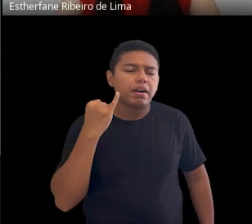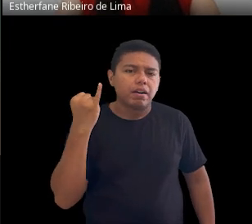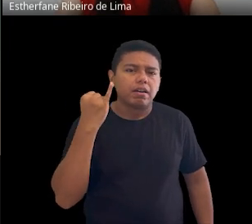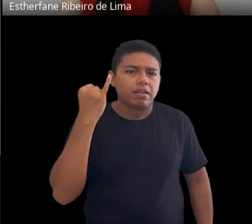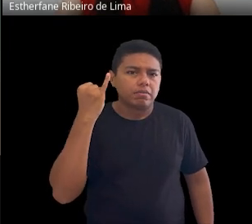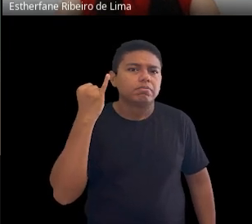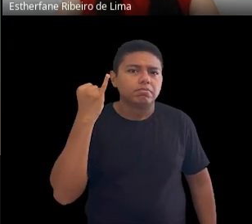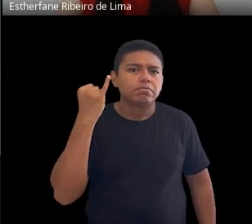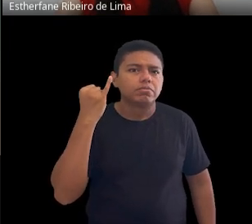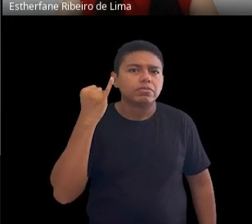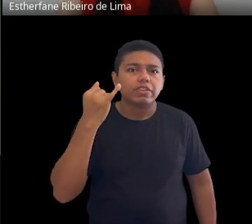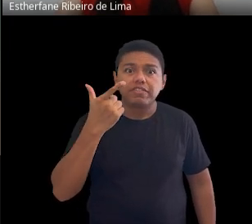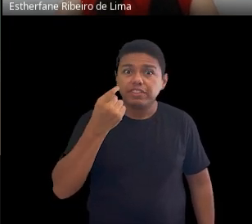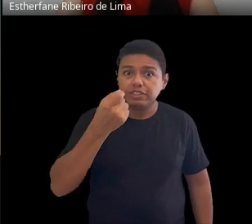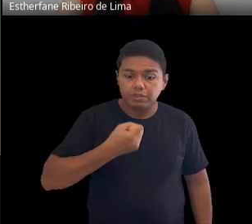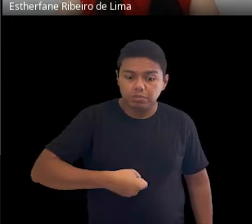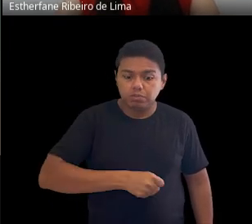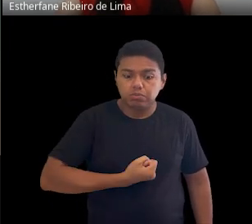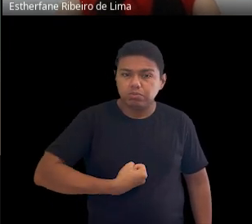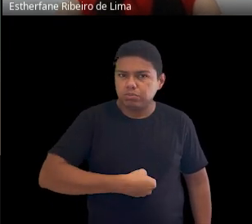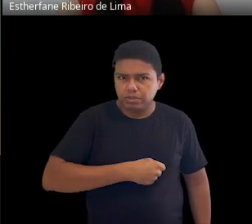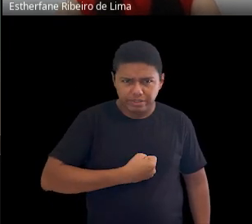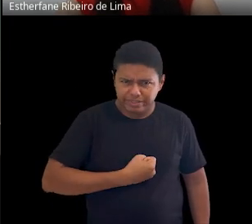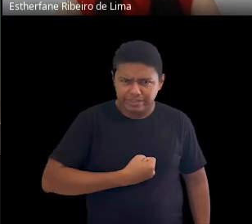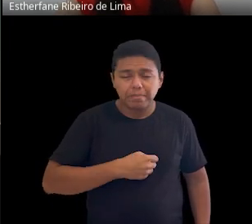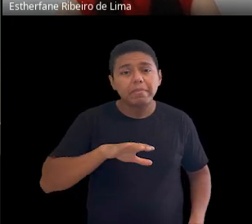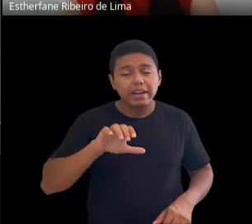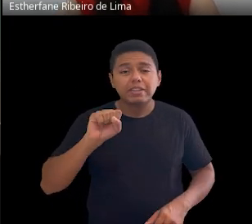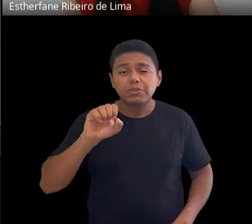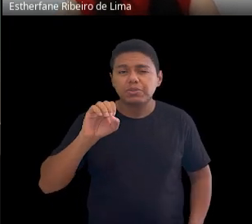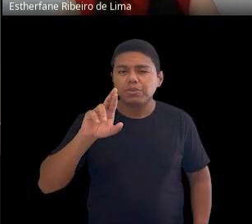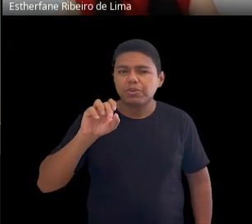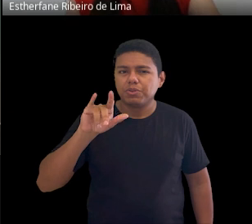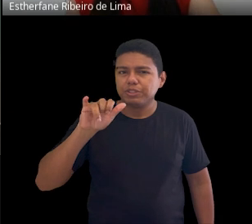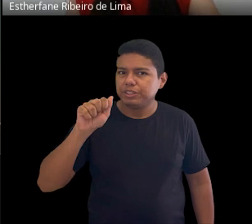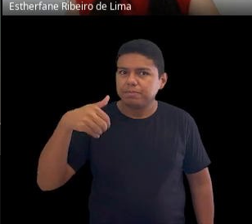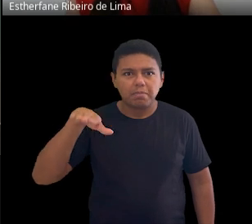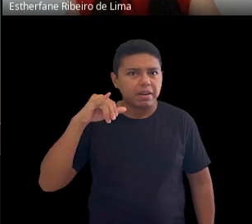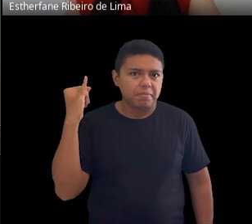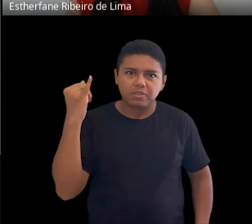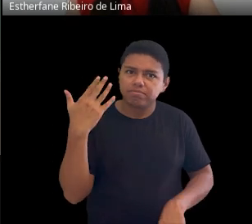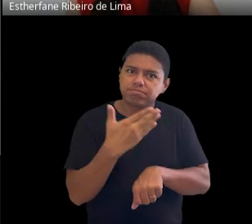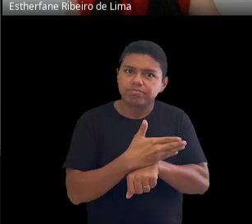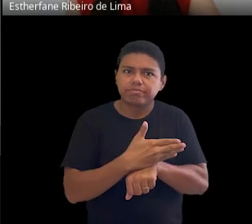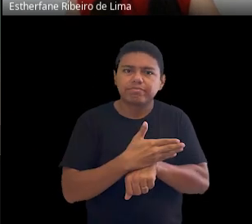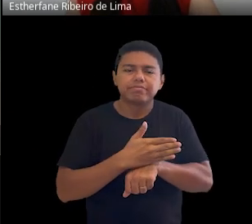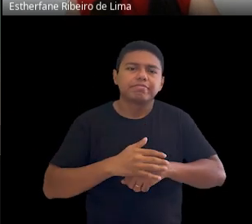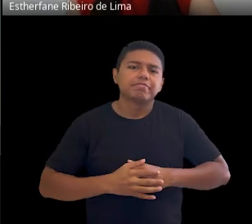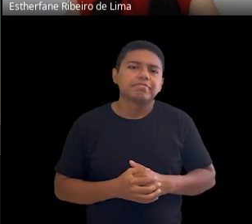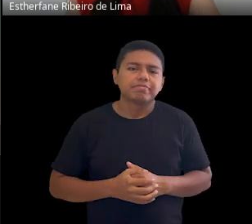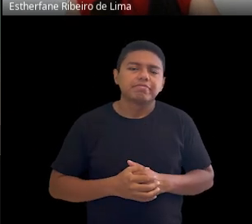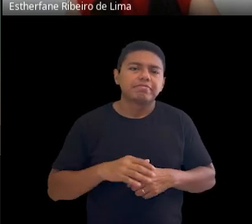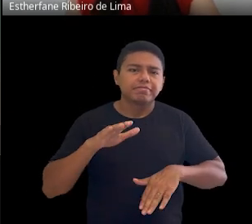que mais de 20 ultrassons, são as sorologias e os outros exames. Então,